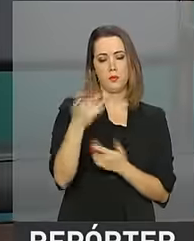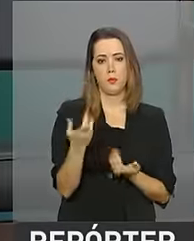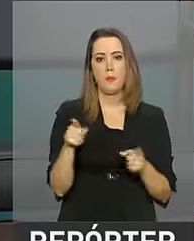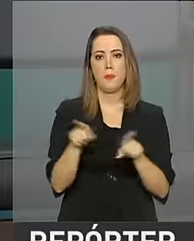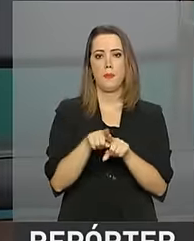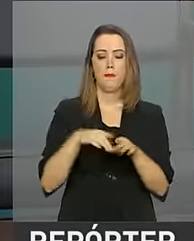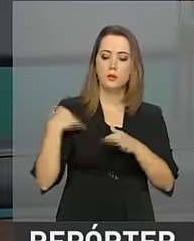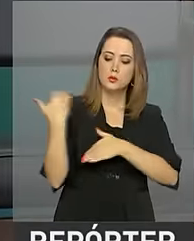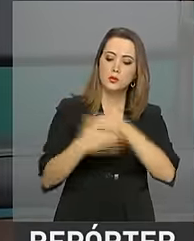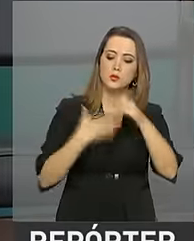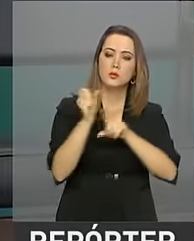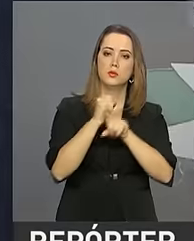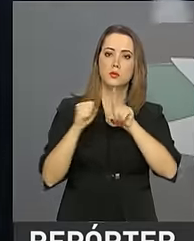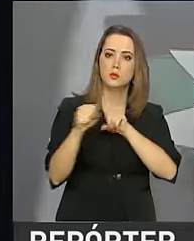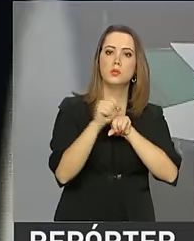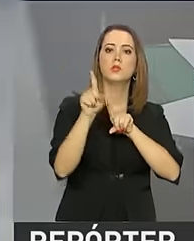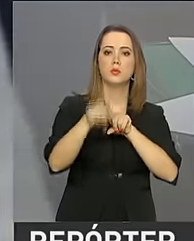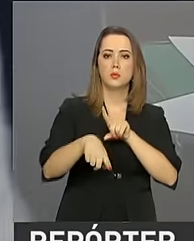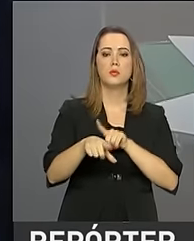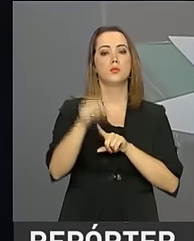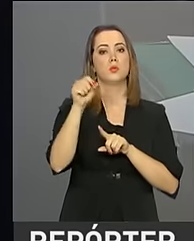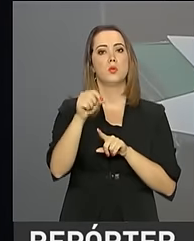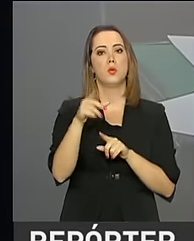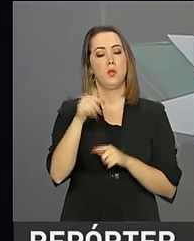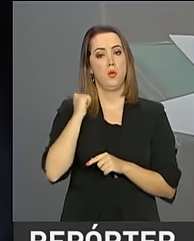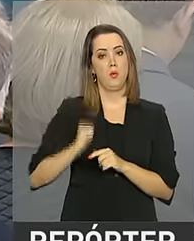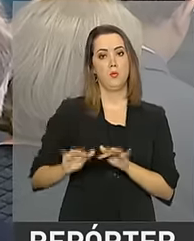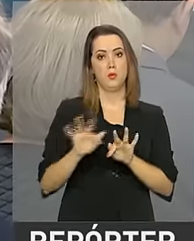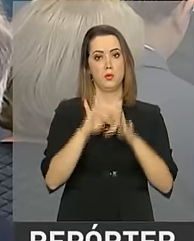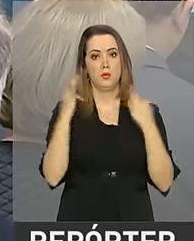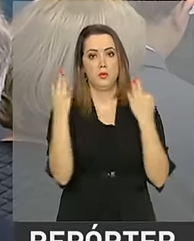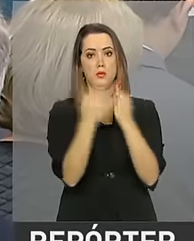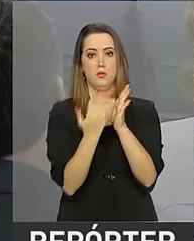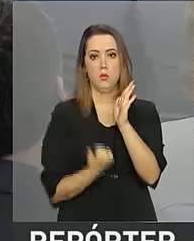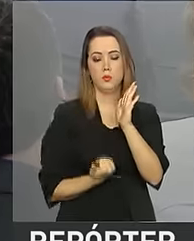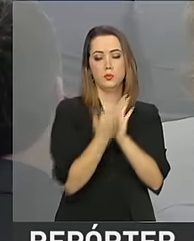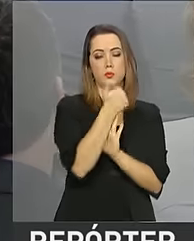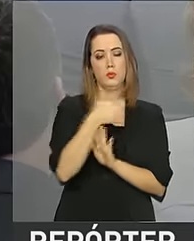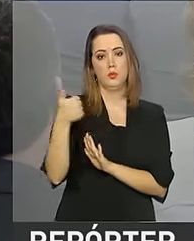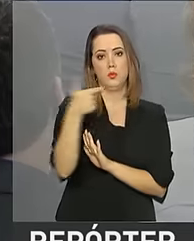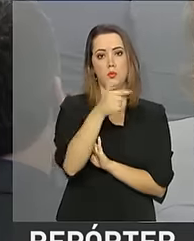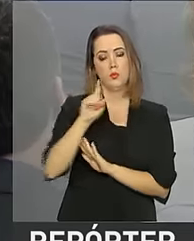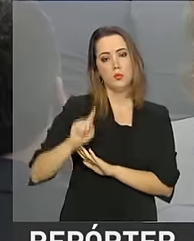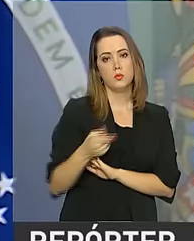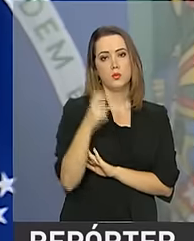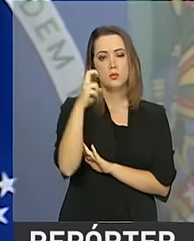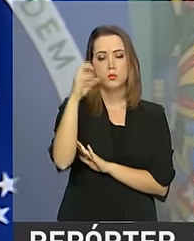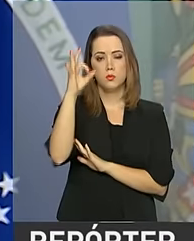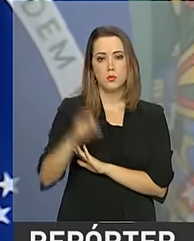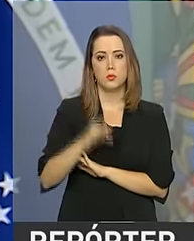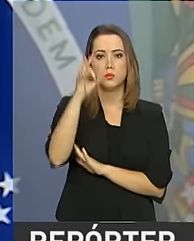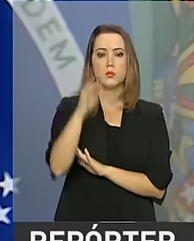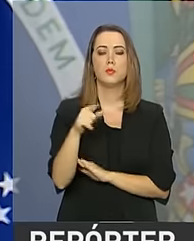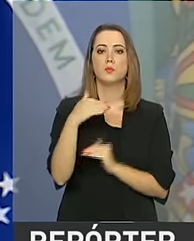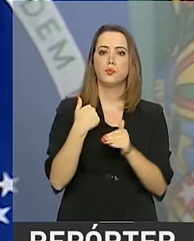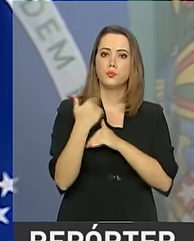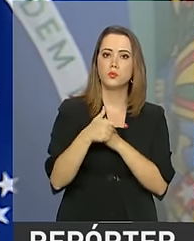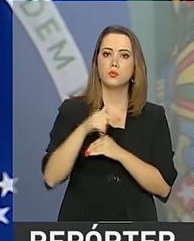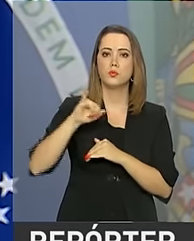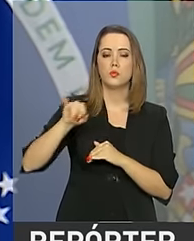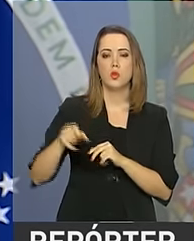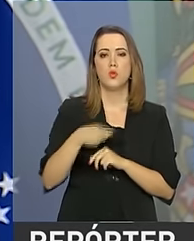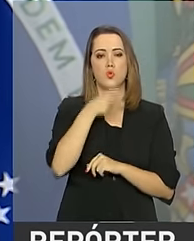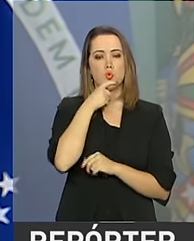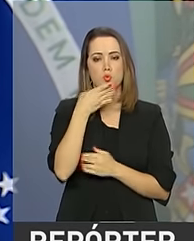das prioridades do governo federal. O Bolsa Família foi reajustado em 12,5% a partir do mês de julho. Enquanto houver